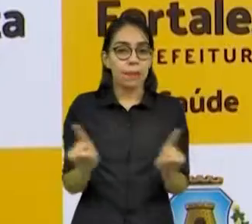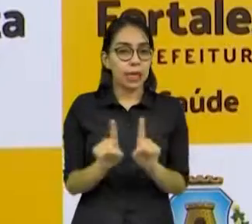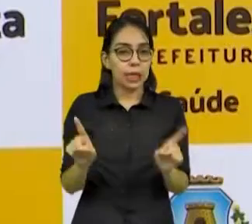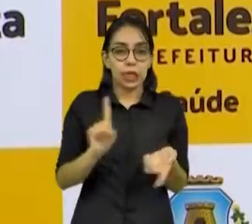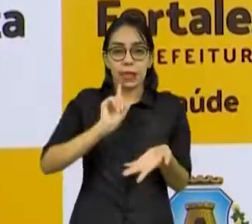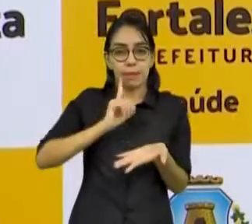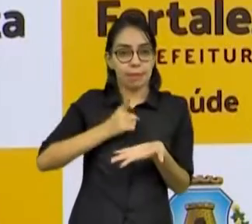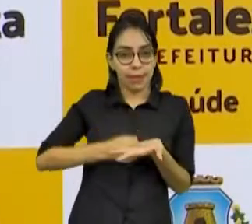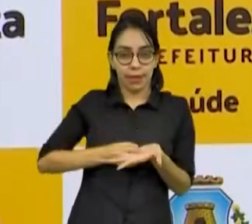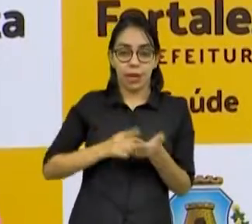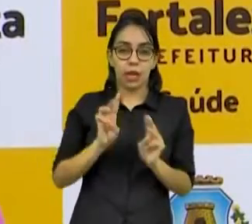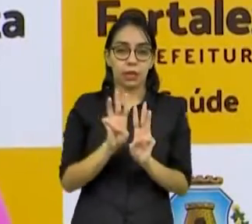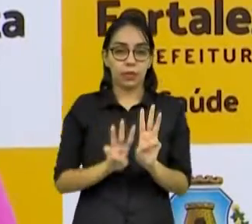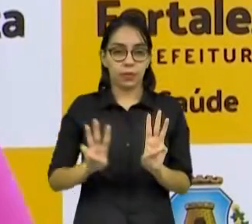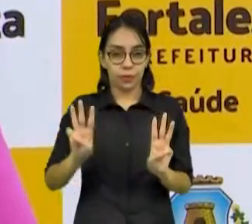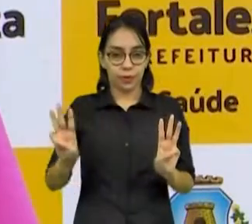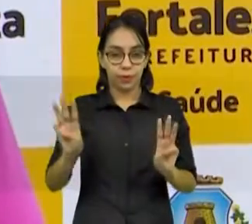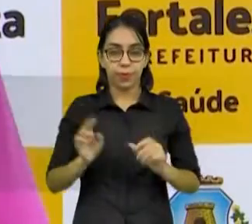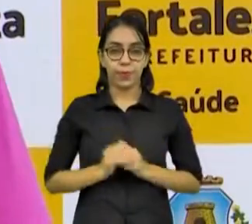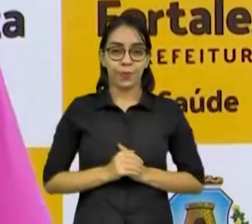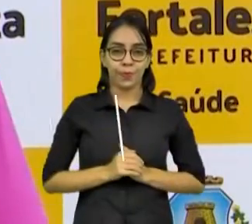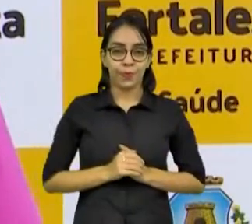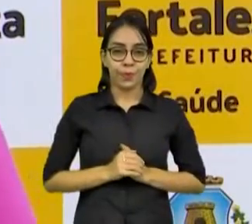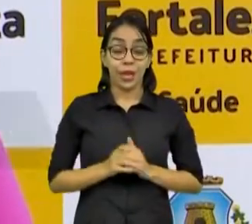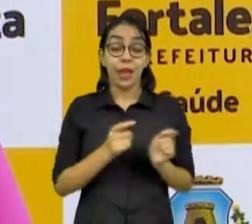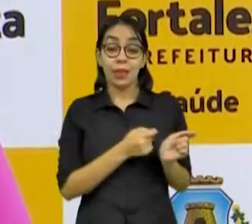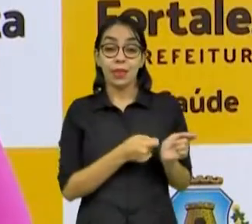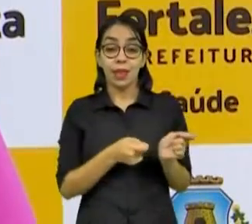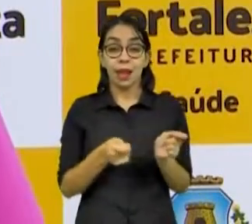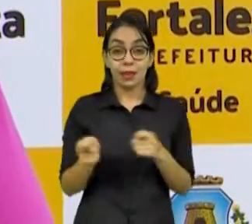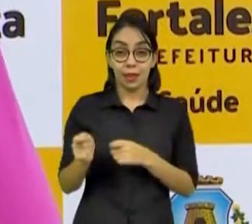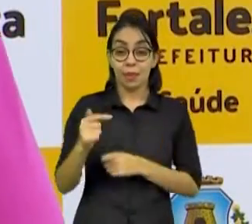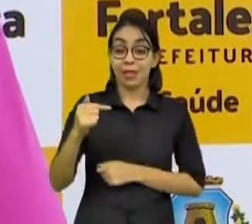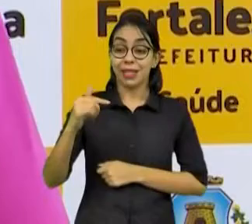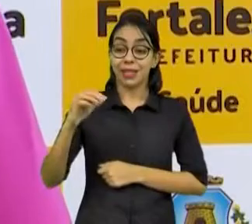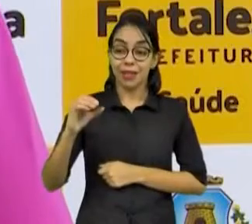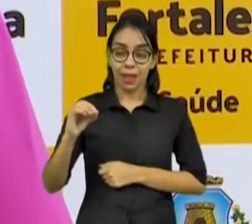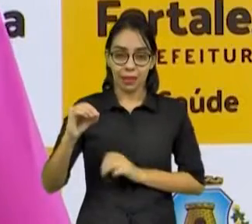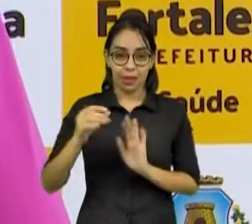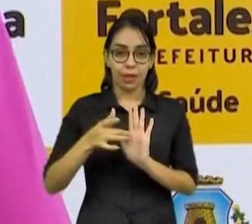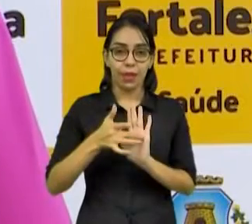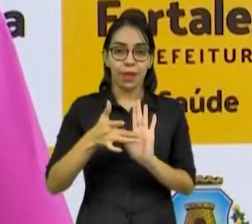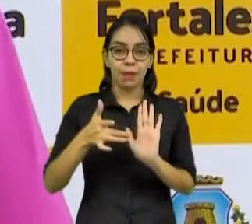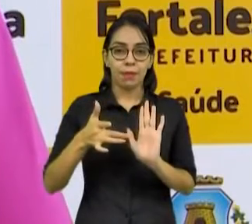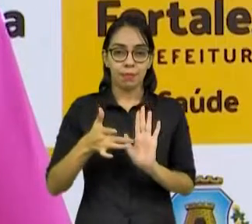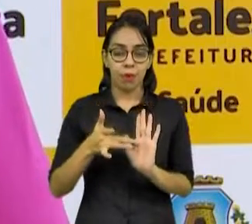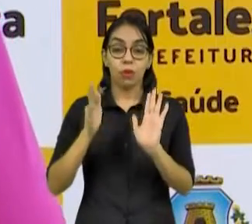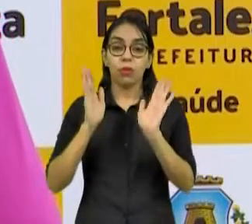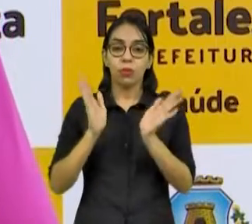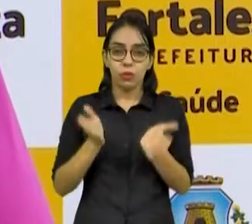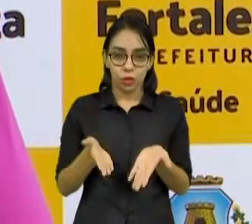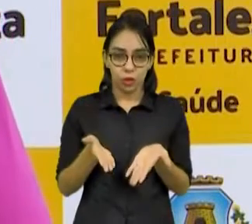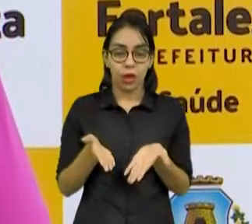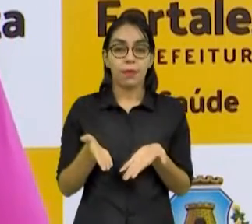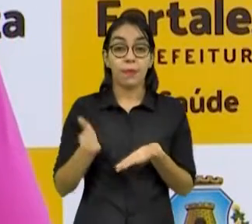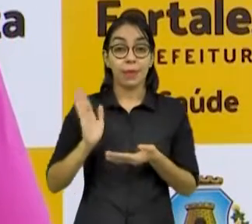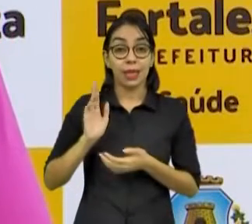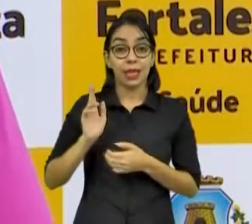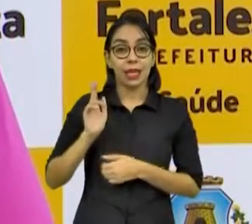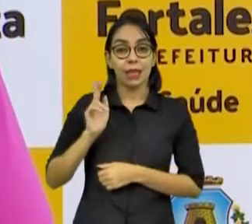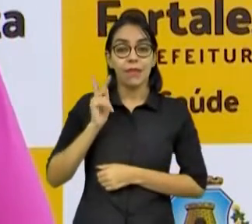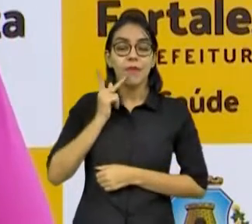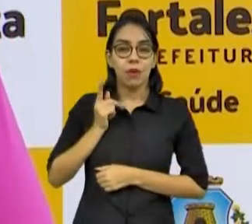Nós temos aí nos dias úteis cerca de 70 postos que trabalham com a vacina Covid no município de Fortaleza.